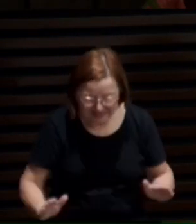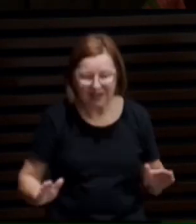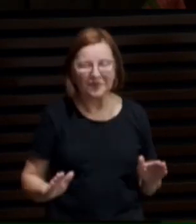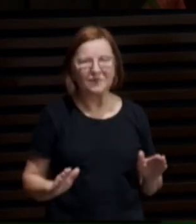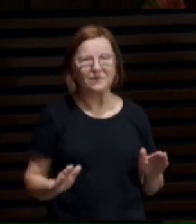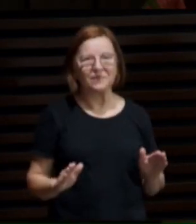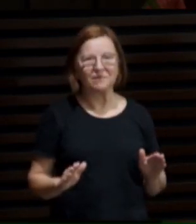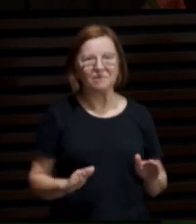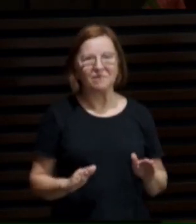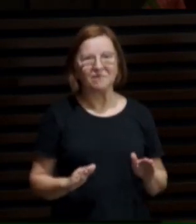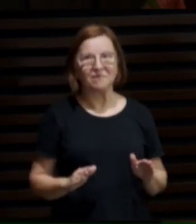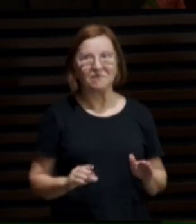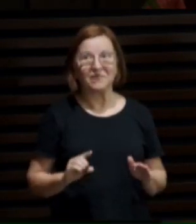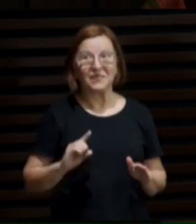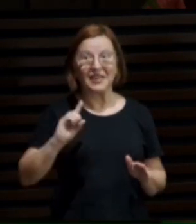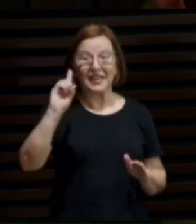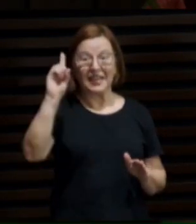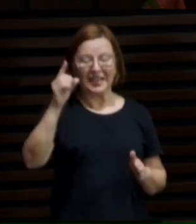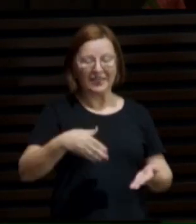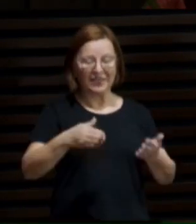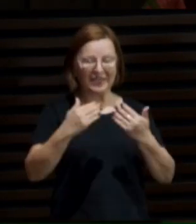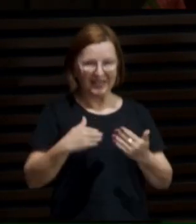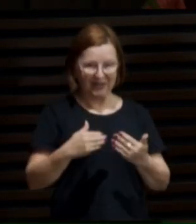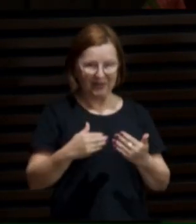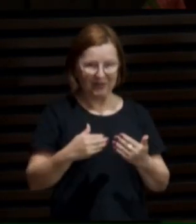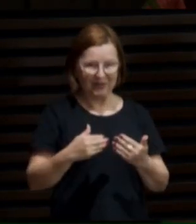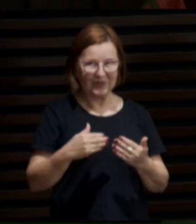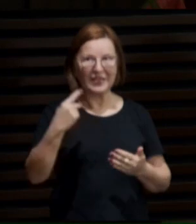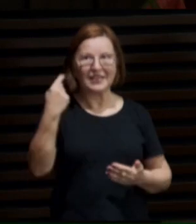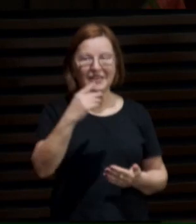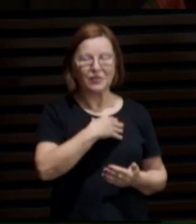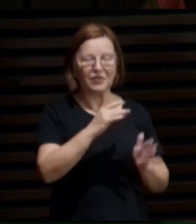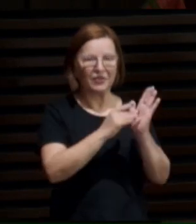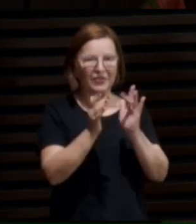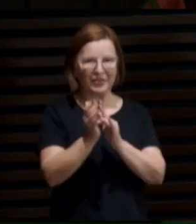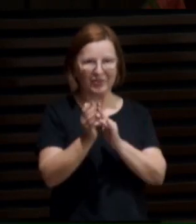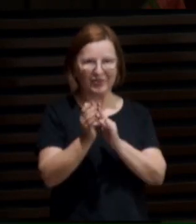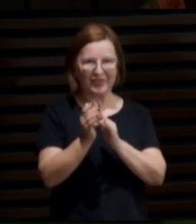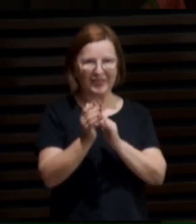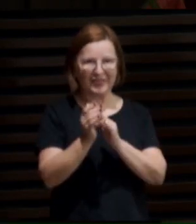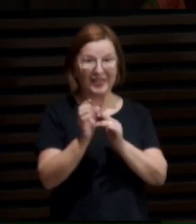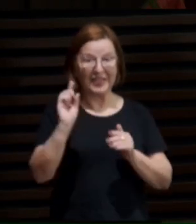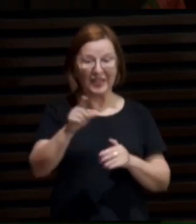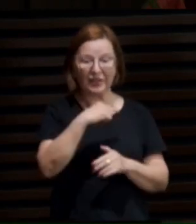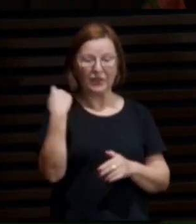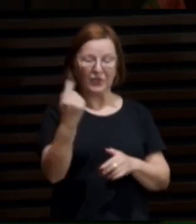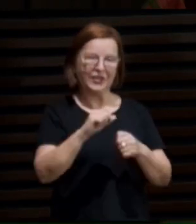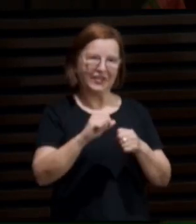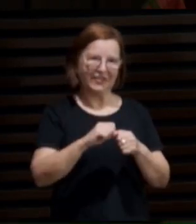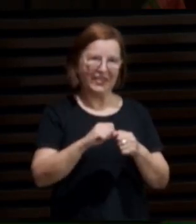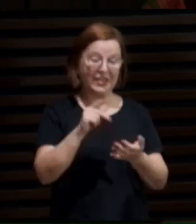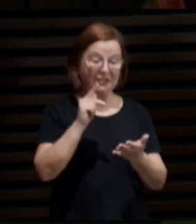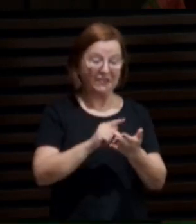Jesus, o meio da adoração, e ele nos faz verdadeiros adoradores para adorá-lo em espírito e